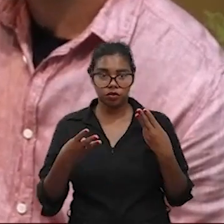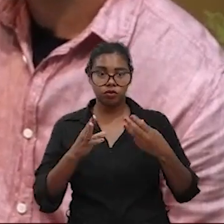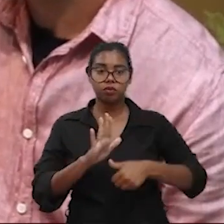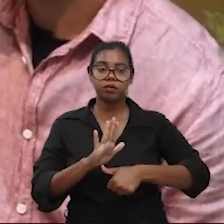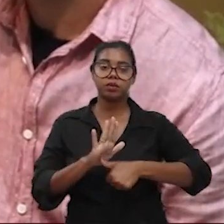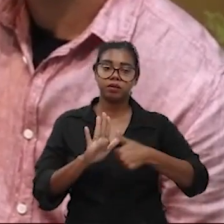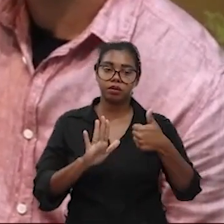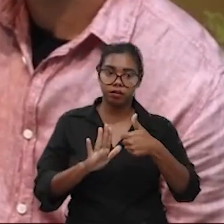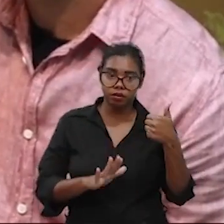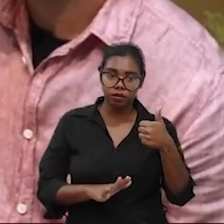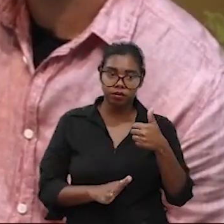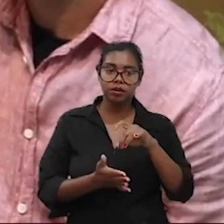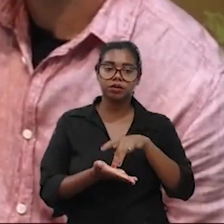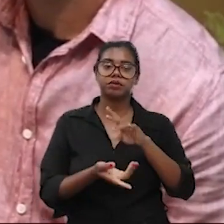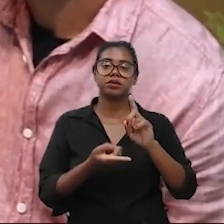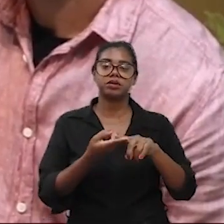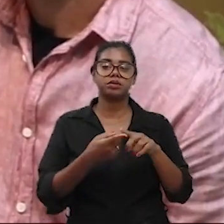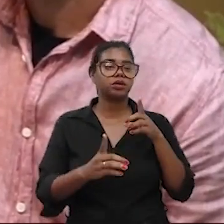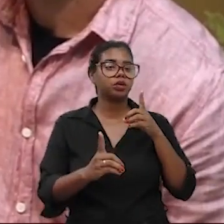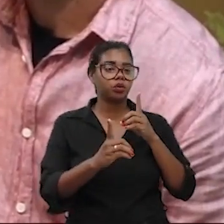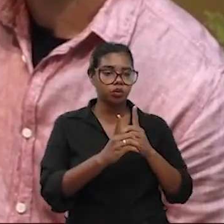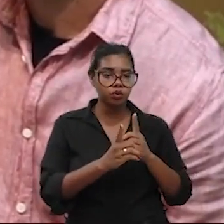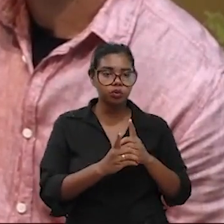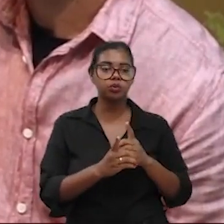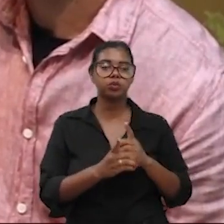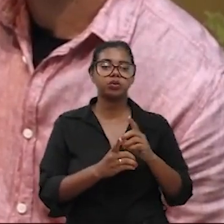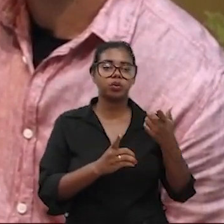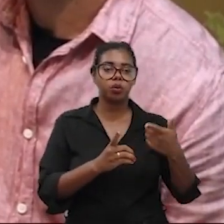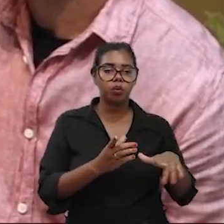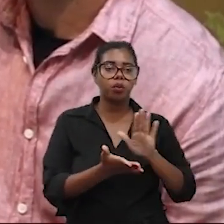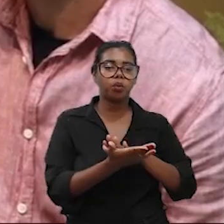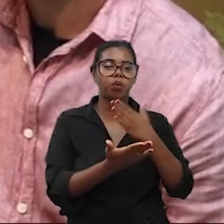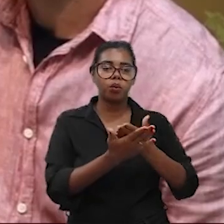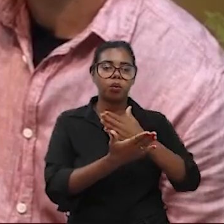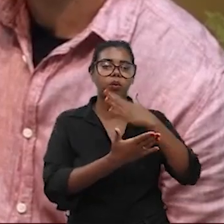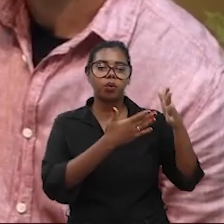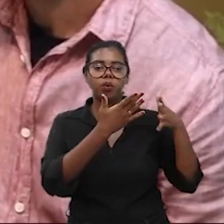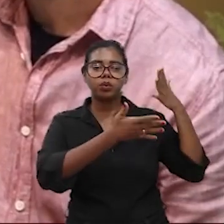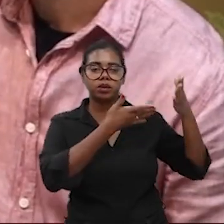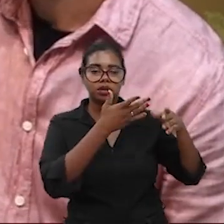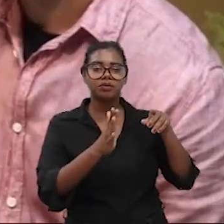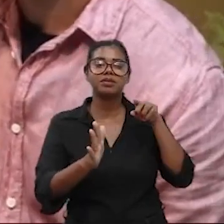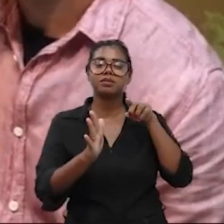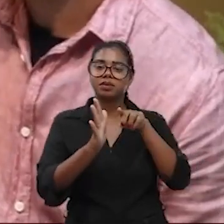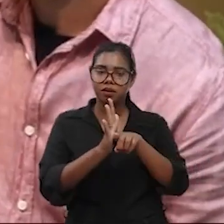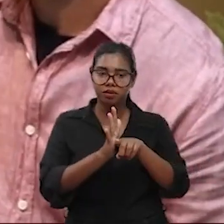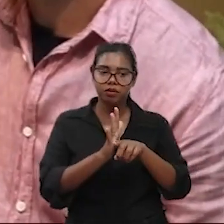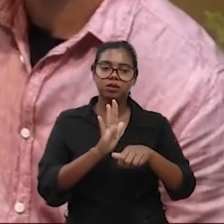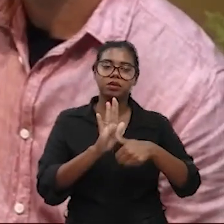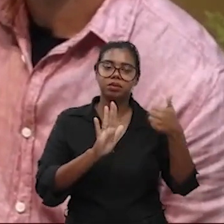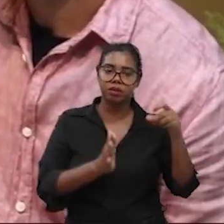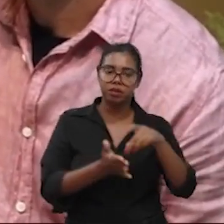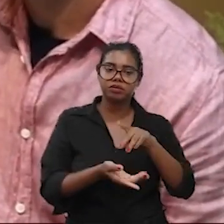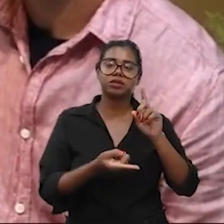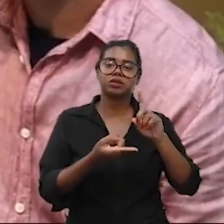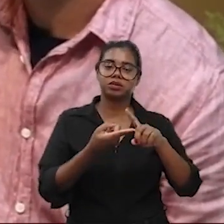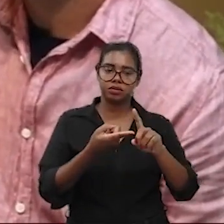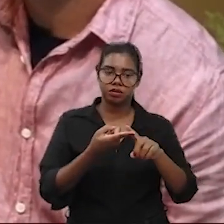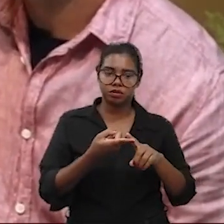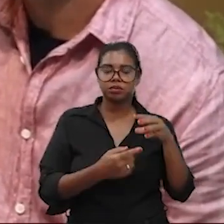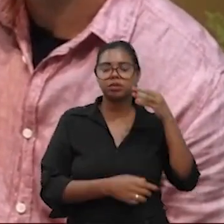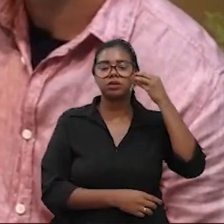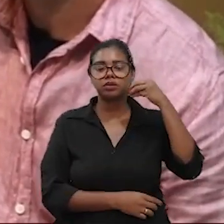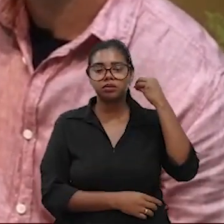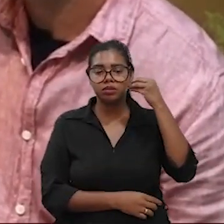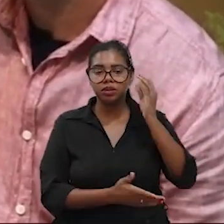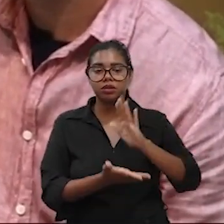como encontrei muitos artistas, né, que fiz essa pergunta e era a primeira vez que estava tendo essa experiência. Que